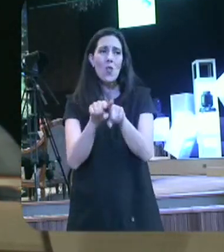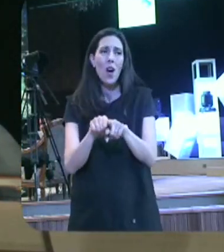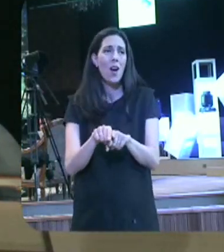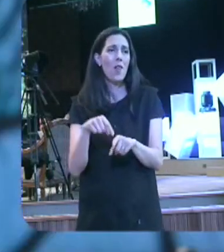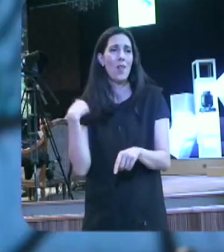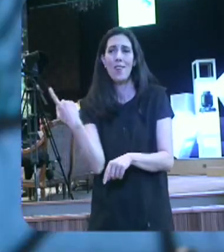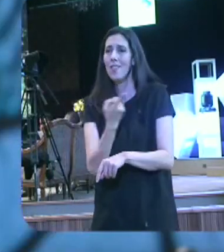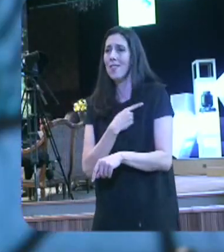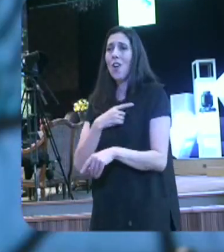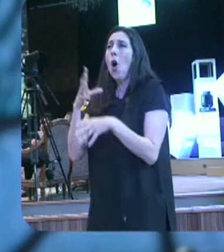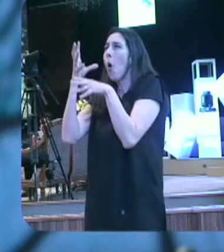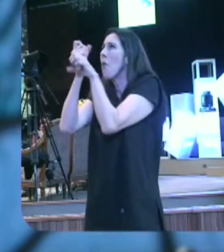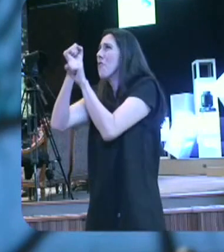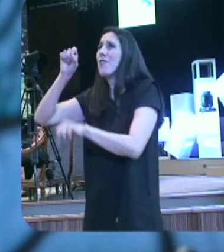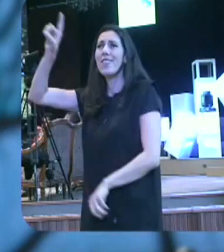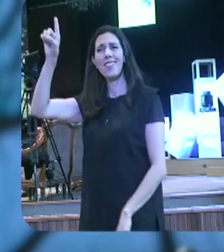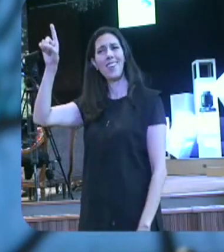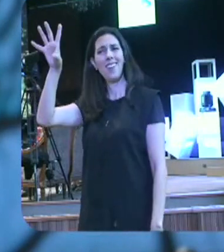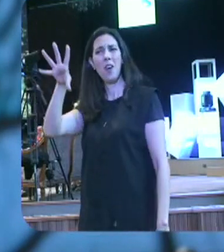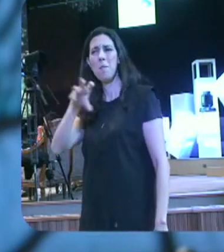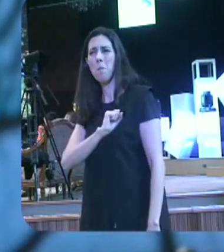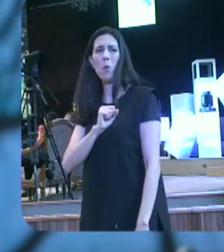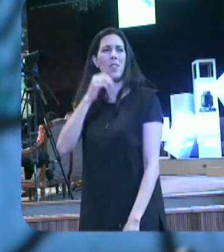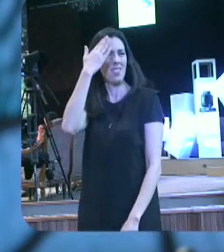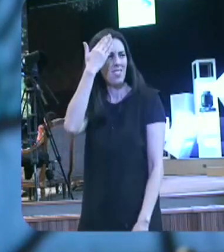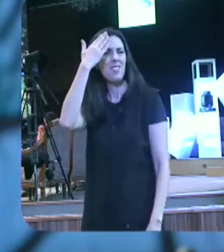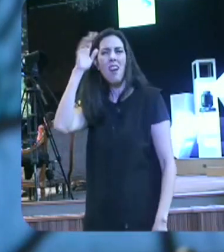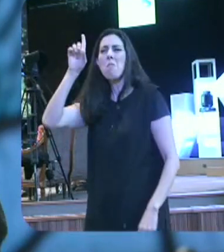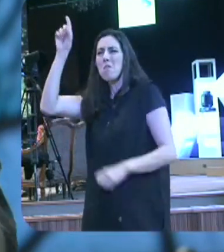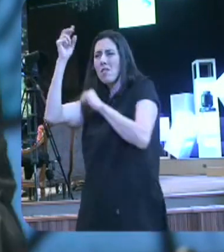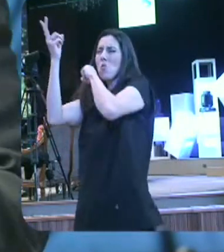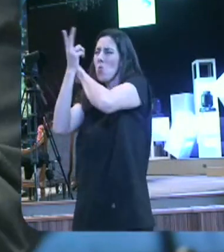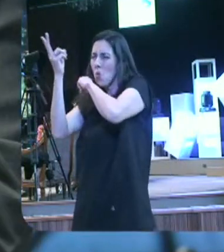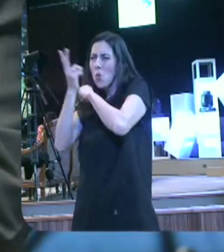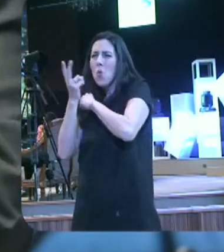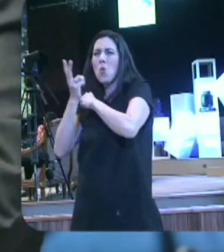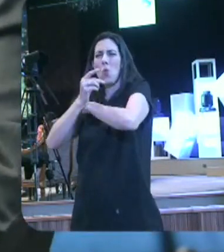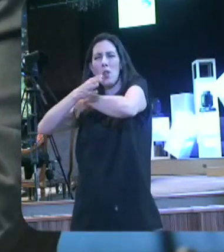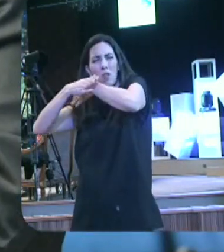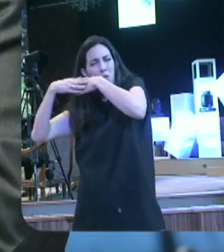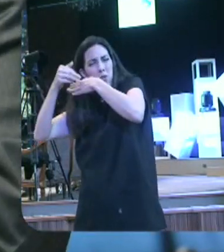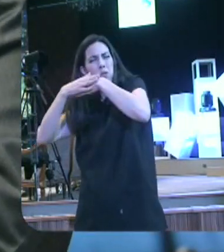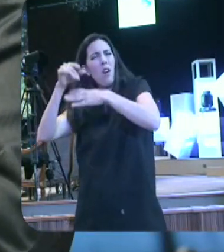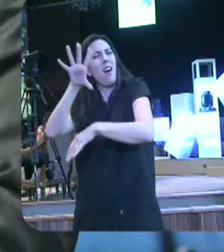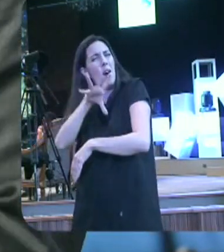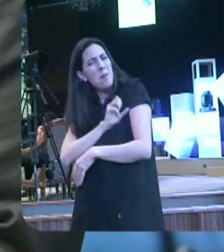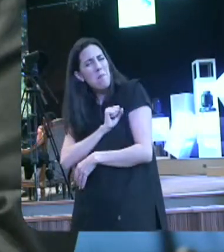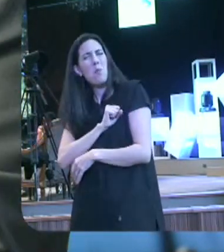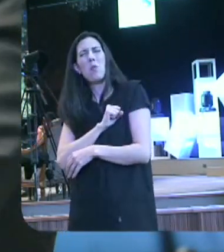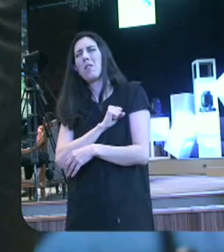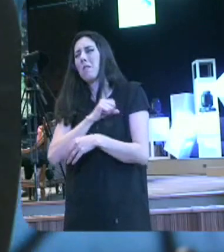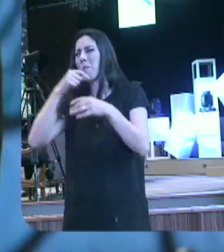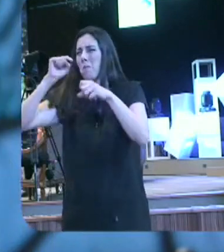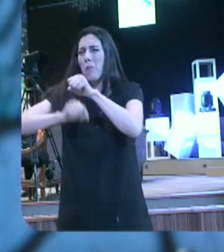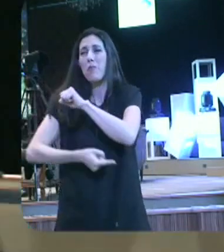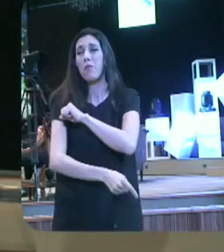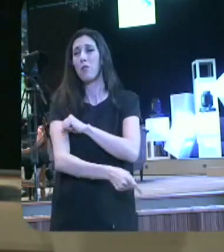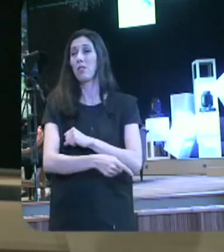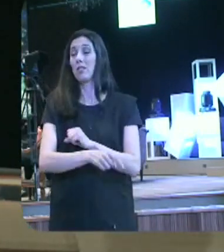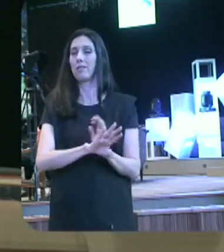protegida, guardada e acalentada. Segunda figura que esse texto apresenta para a